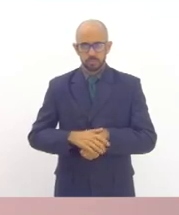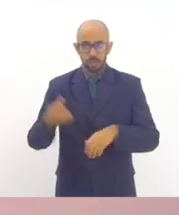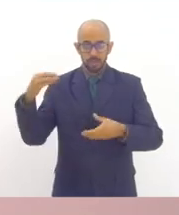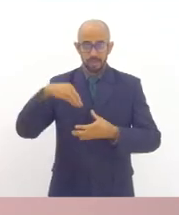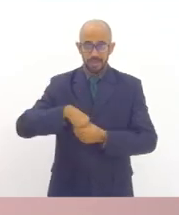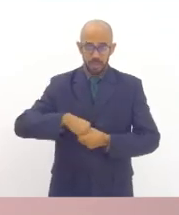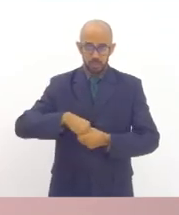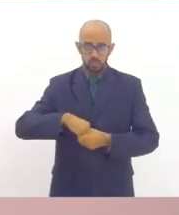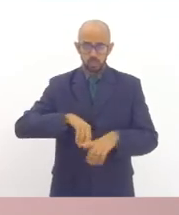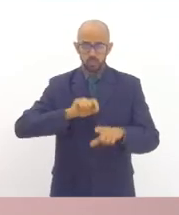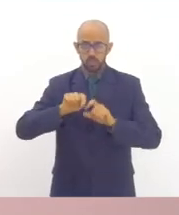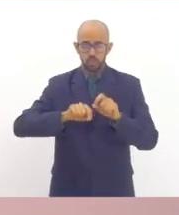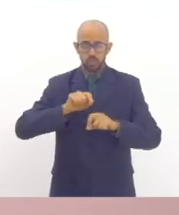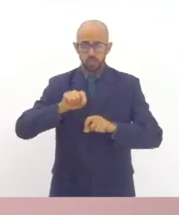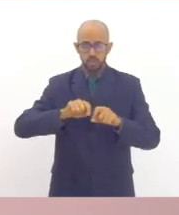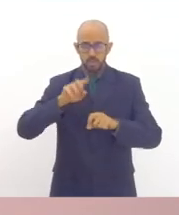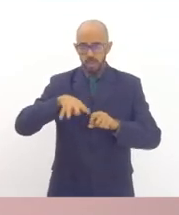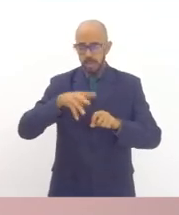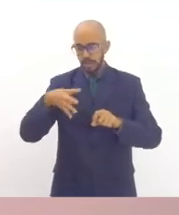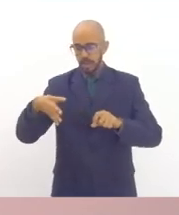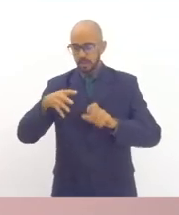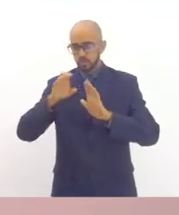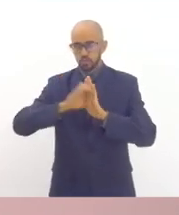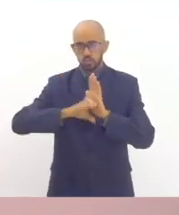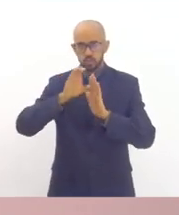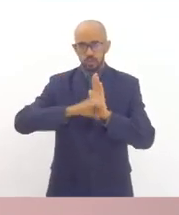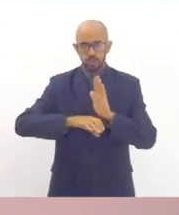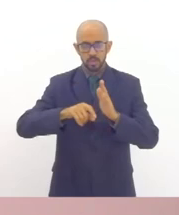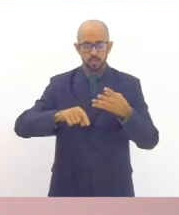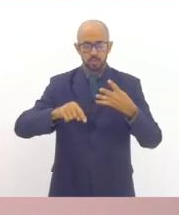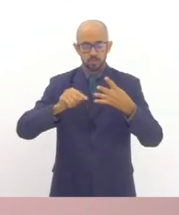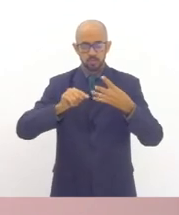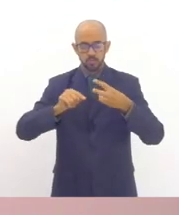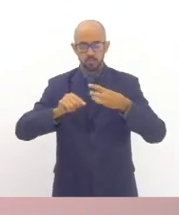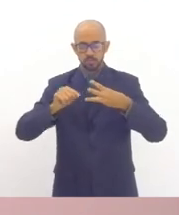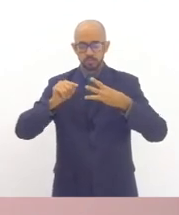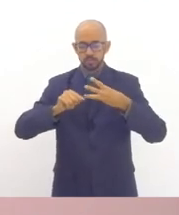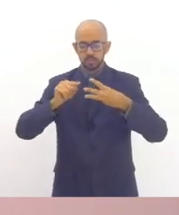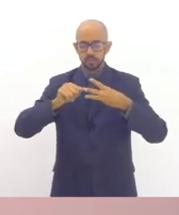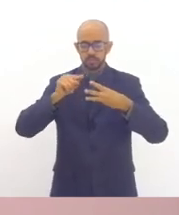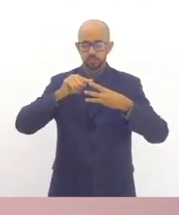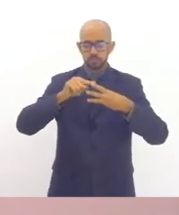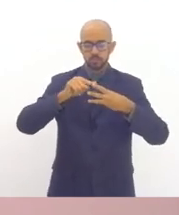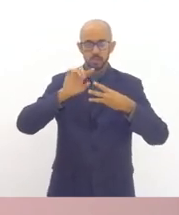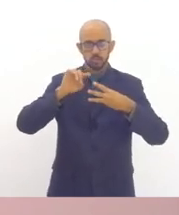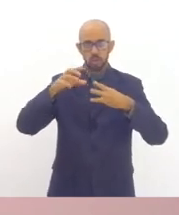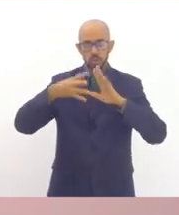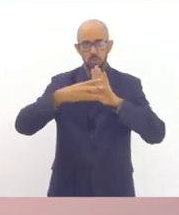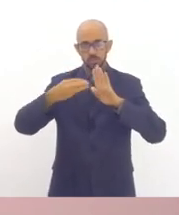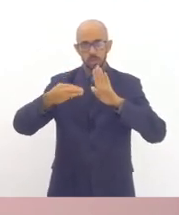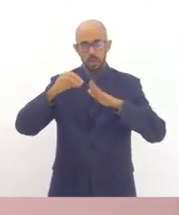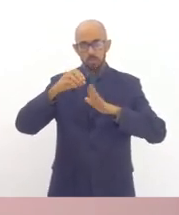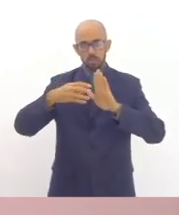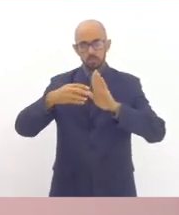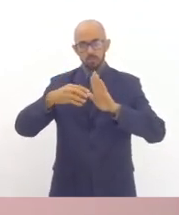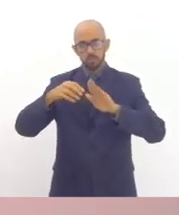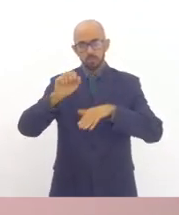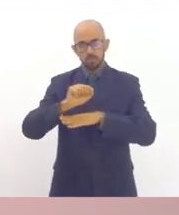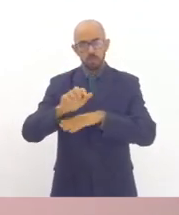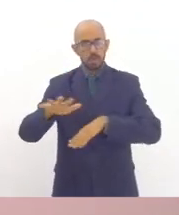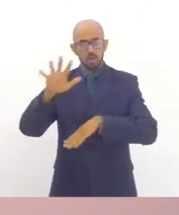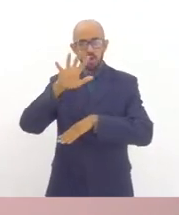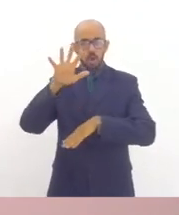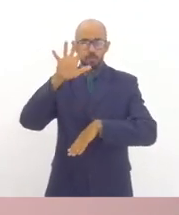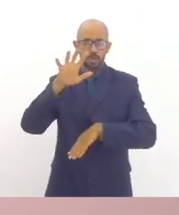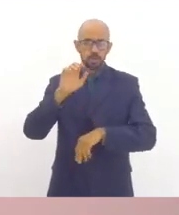Dentro da grade, em 3 níveis. E é só copiar, por exemplo, o modelo europeu, está pronto as habilidades,